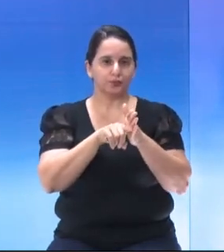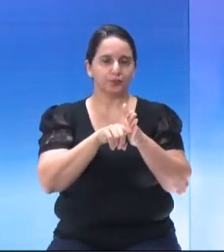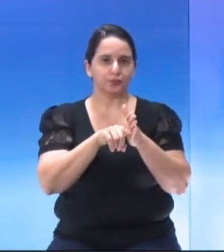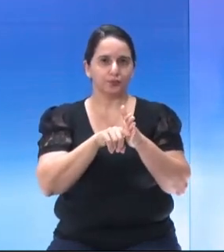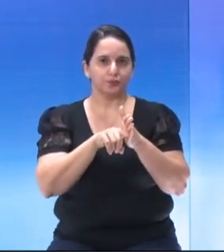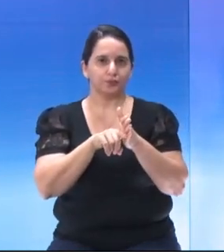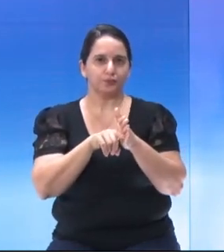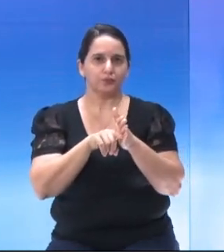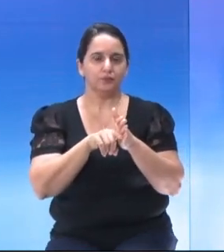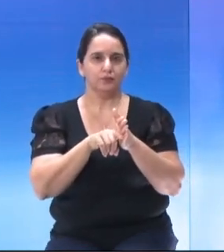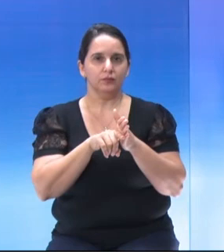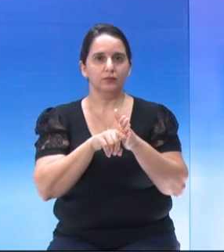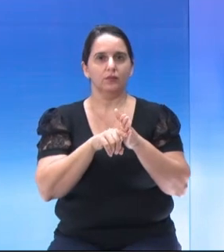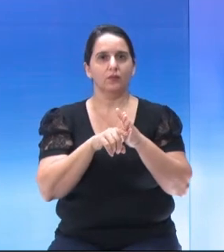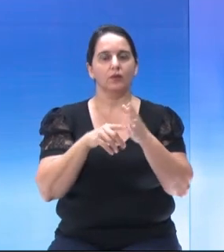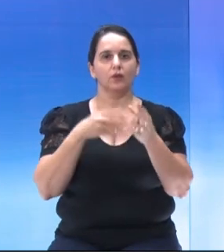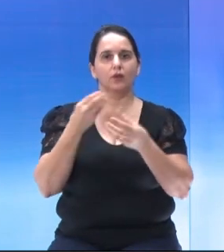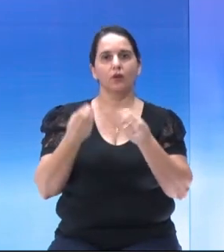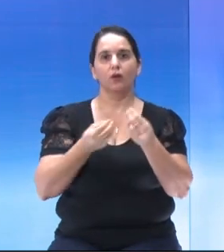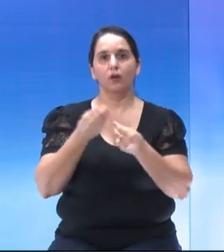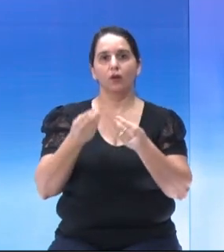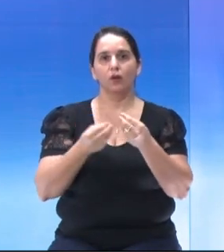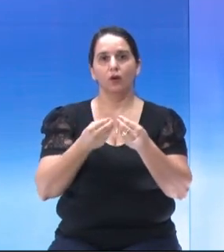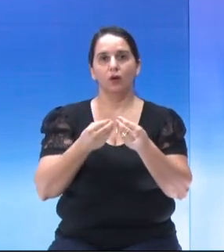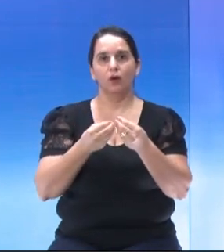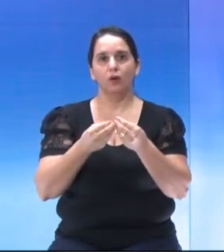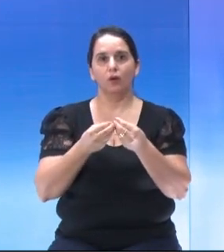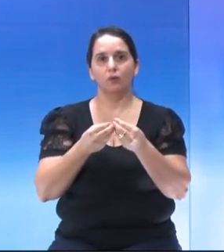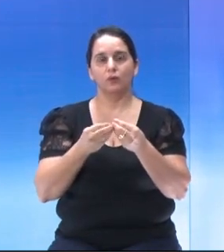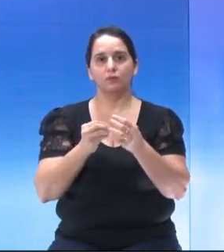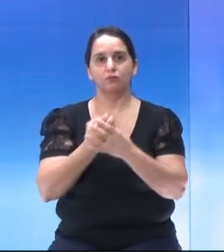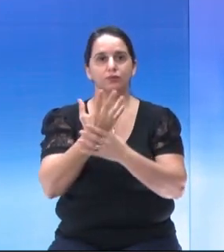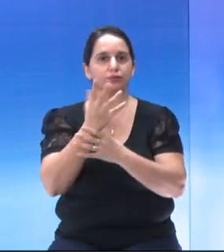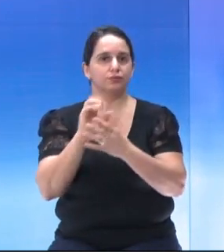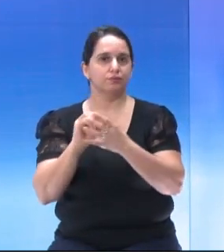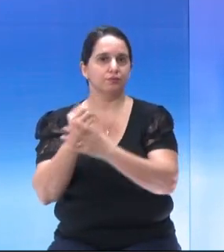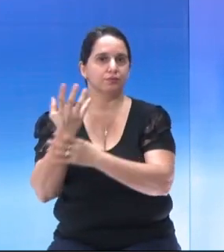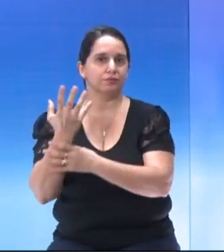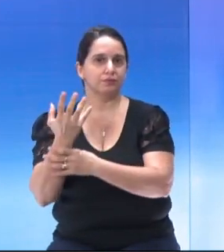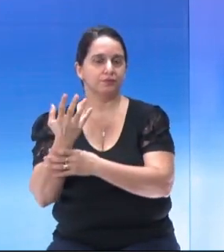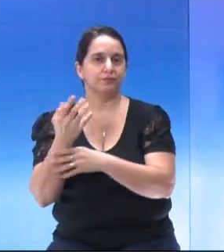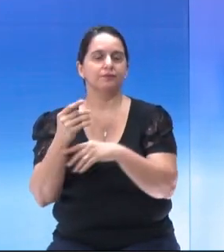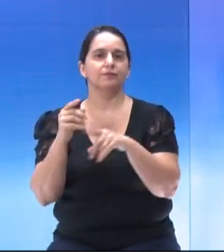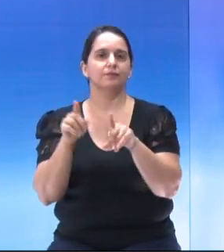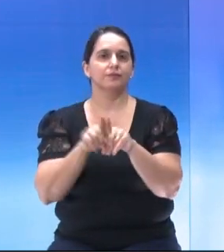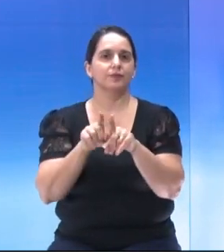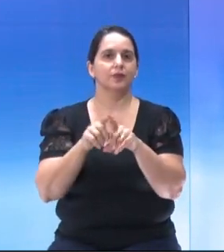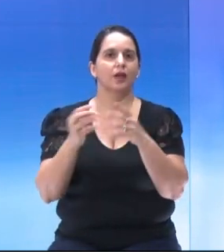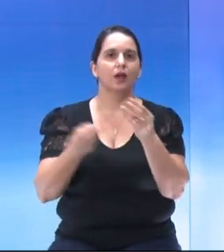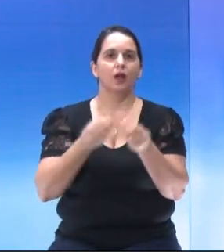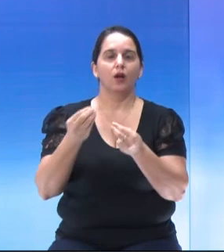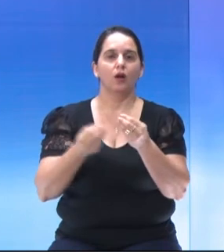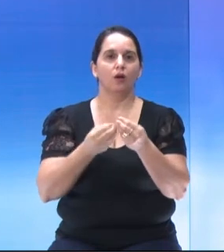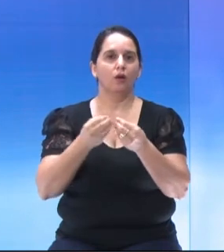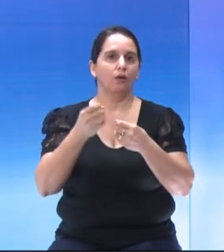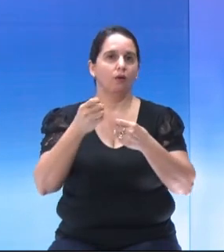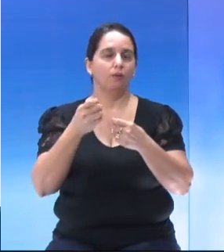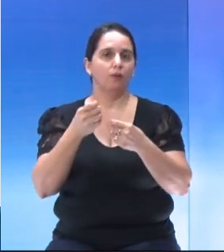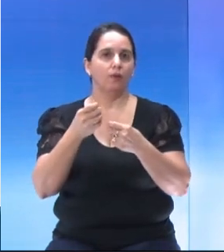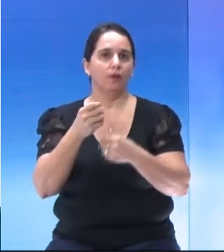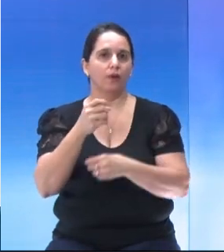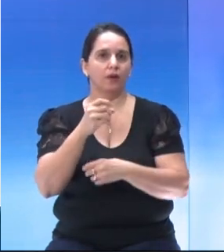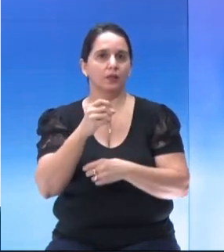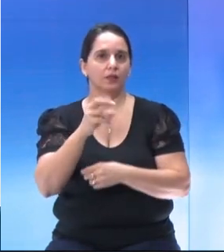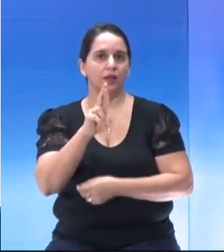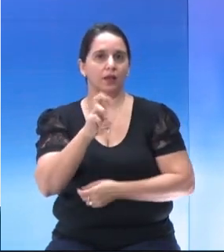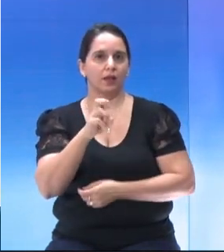estou te dando uma dica aqui, estuda sobre a reprodução, certo? Sobre a reprodução, a forma da